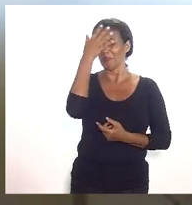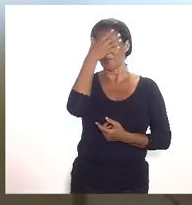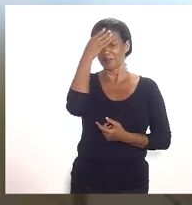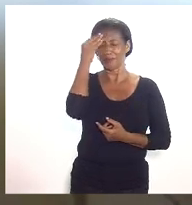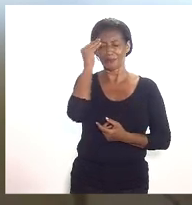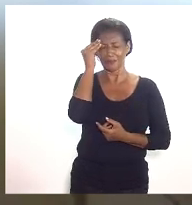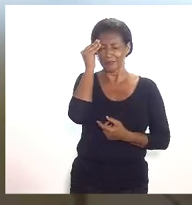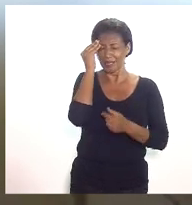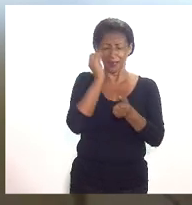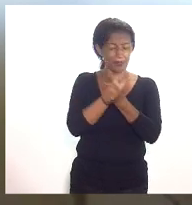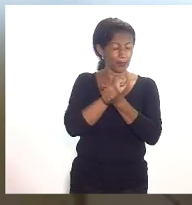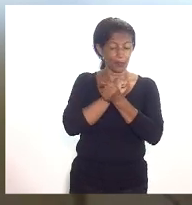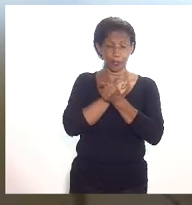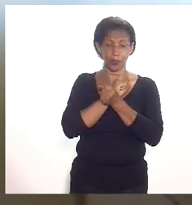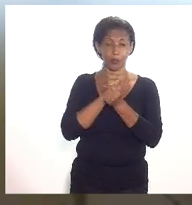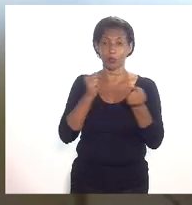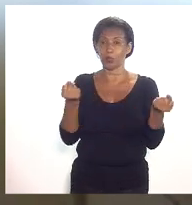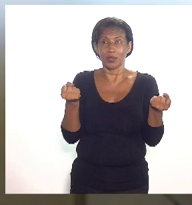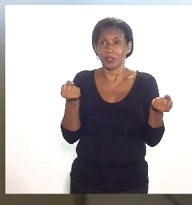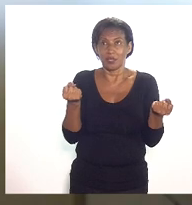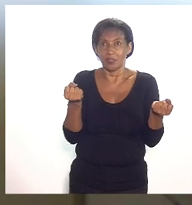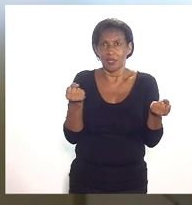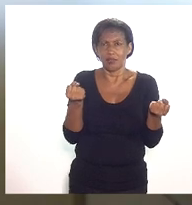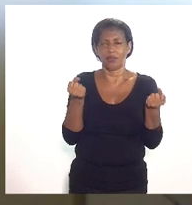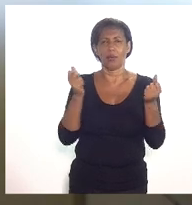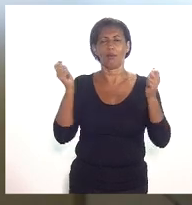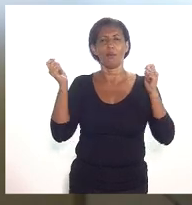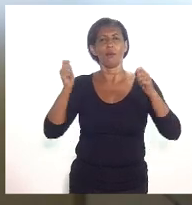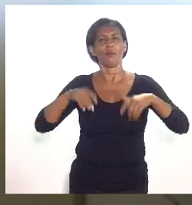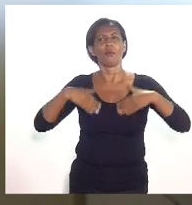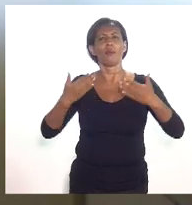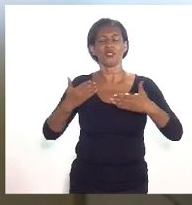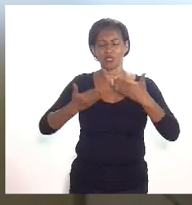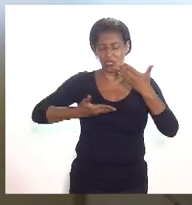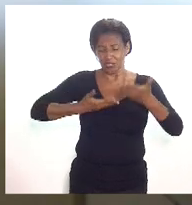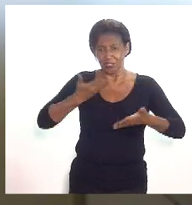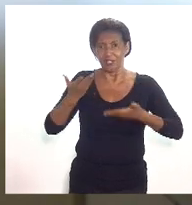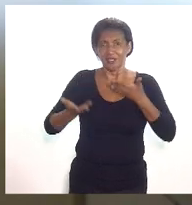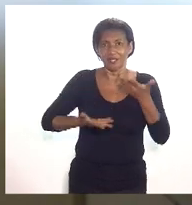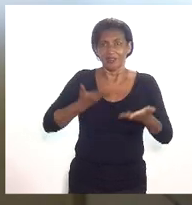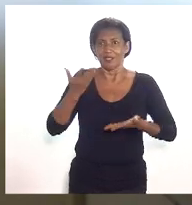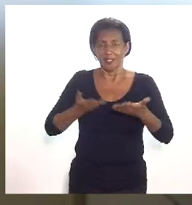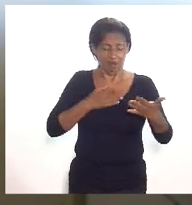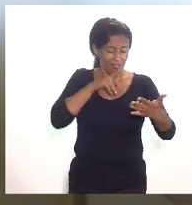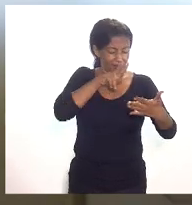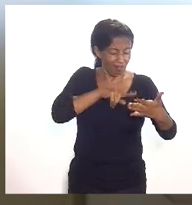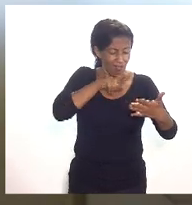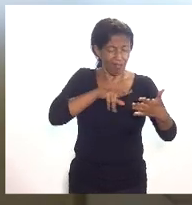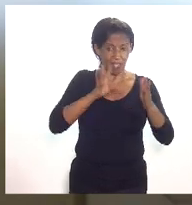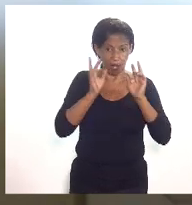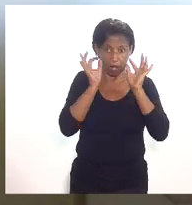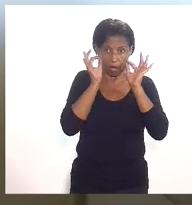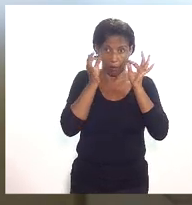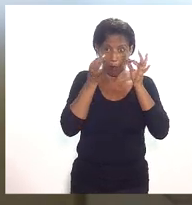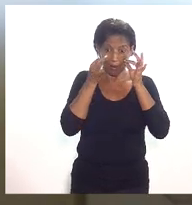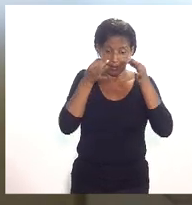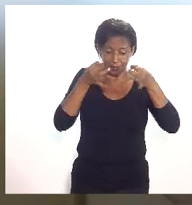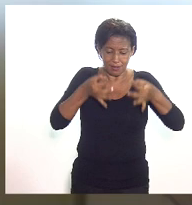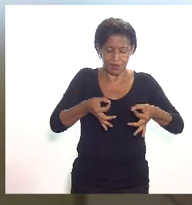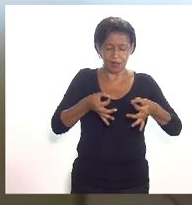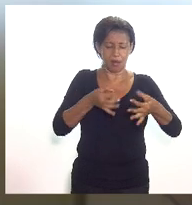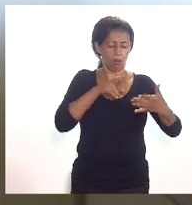quase impossível, por mais que a gente se dedique, que a gente possa ler todos esses pareceres com atenção. É